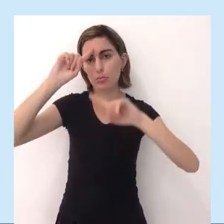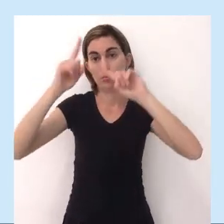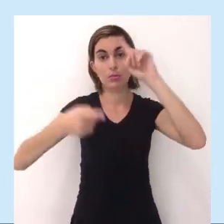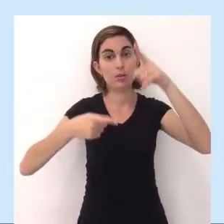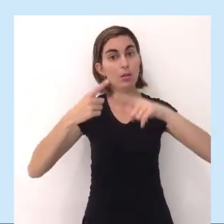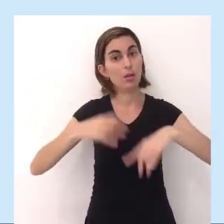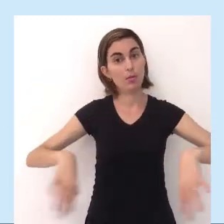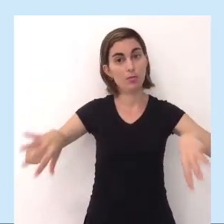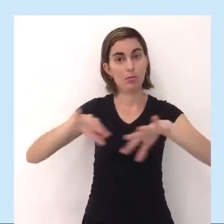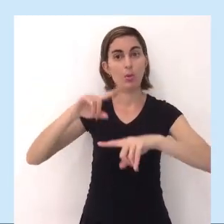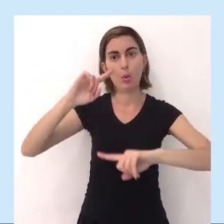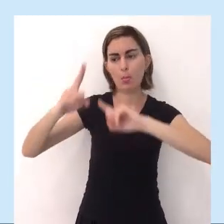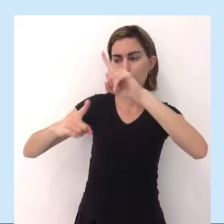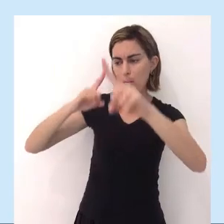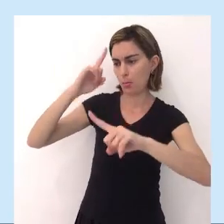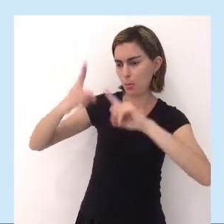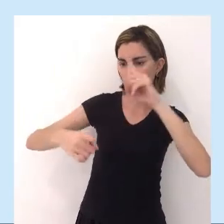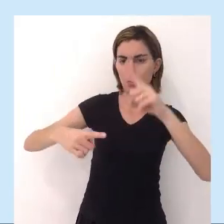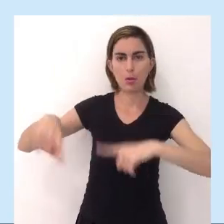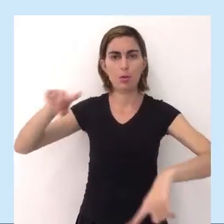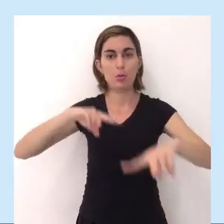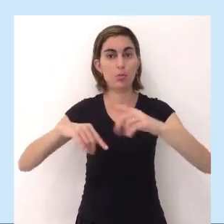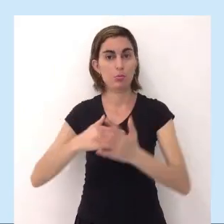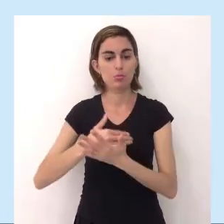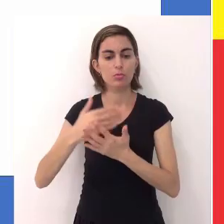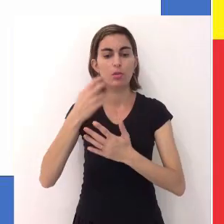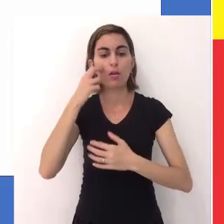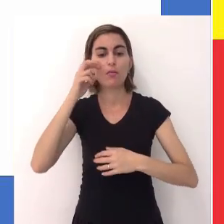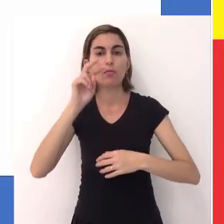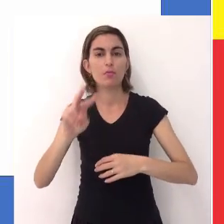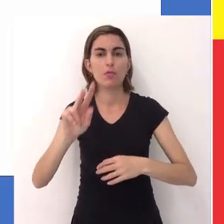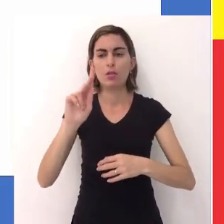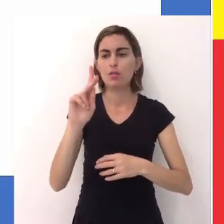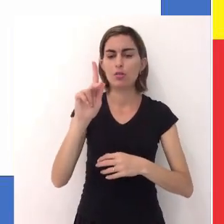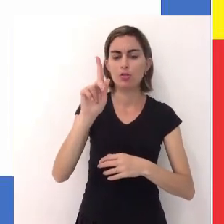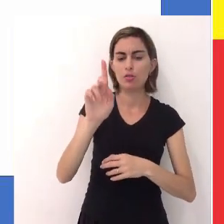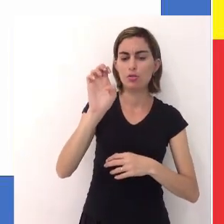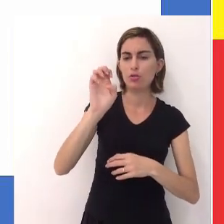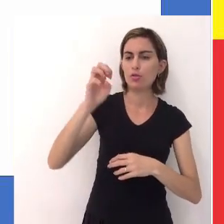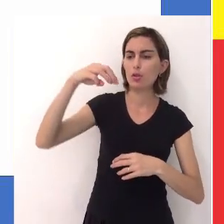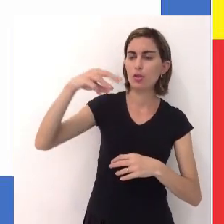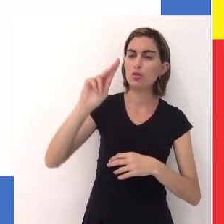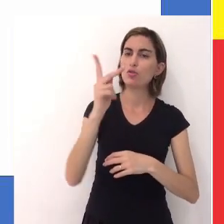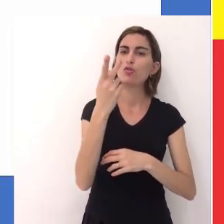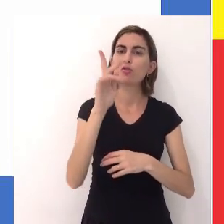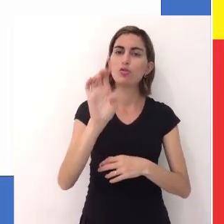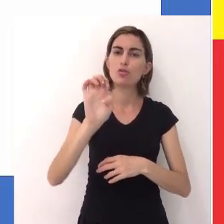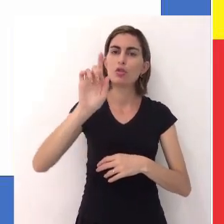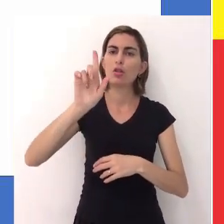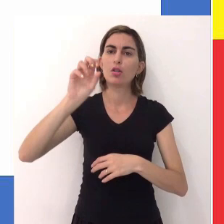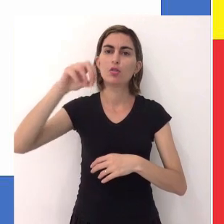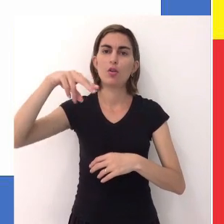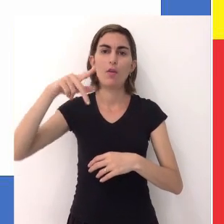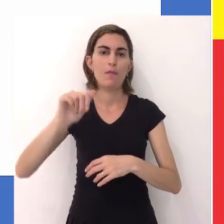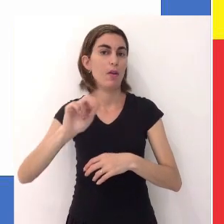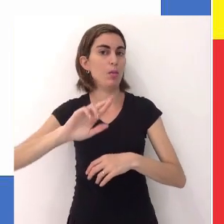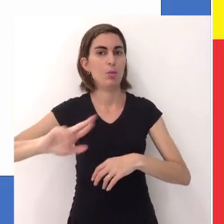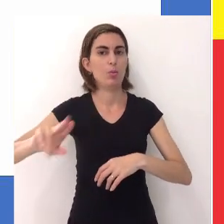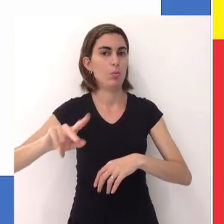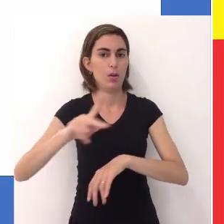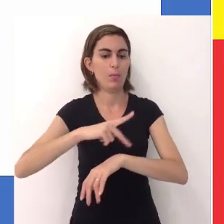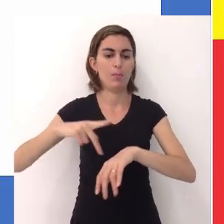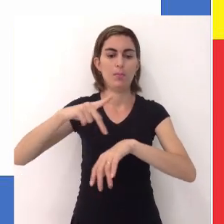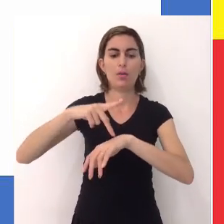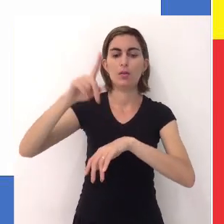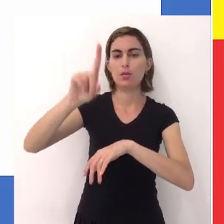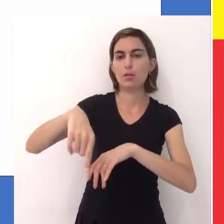que praticaram essa forma de dominação. De início, a gente vai ver que Gênova, tá? Não é um país, ok? Gênova